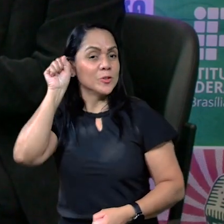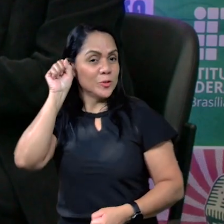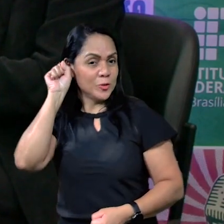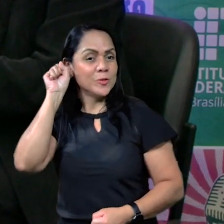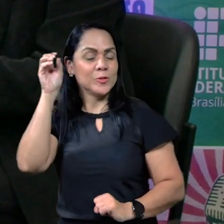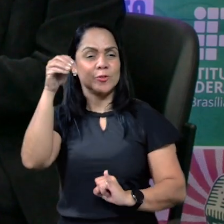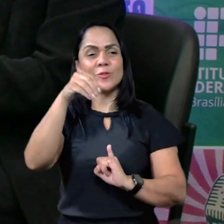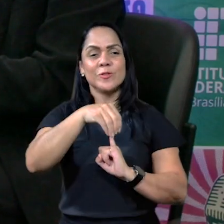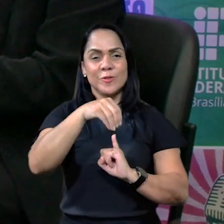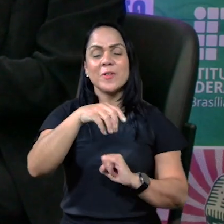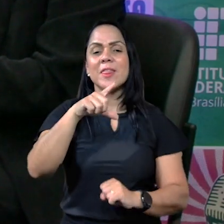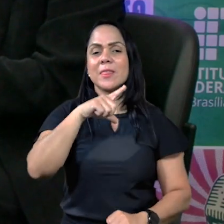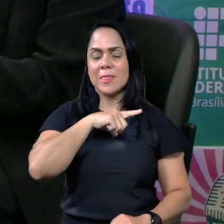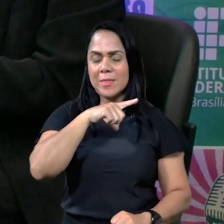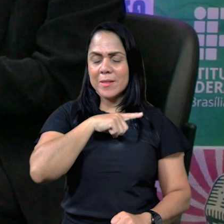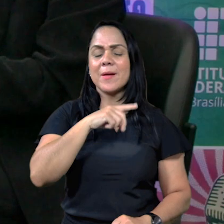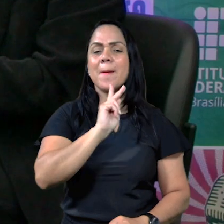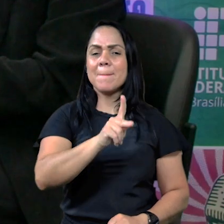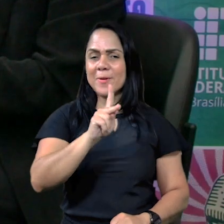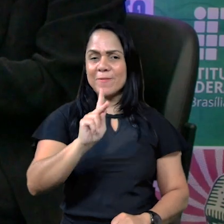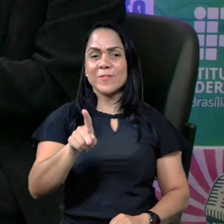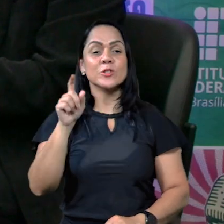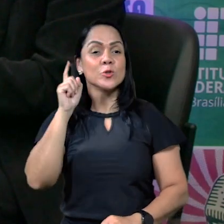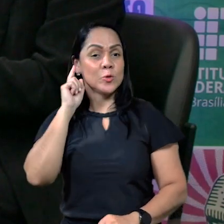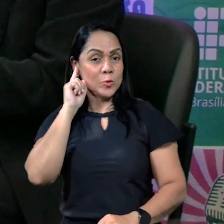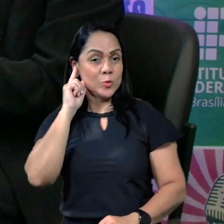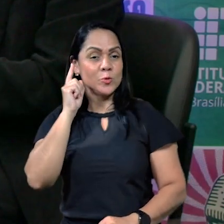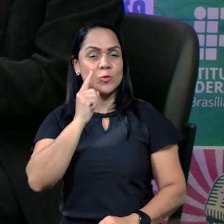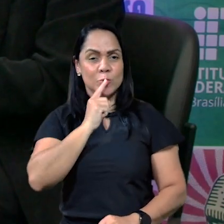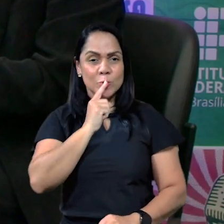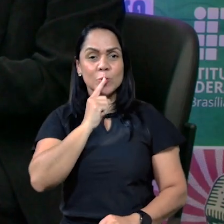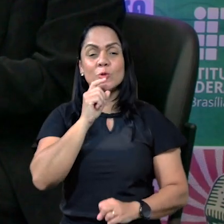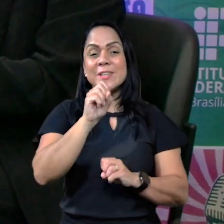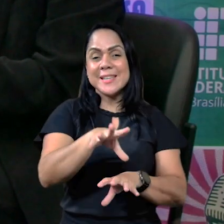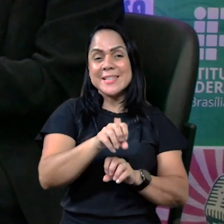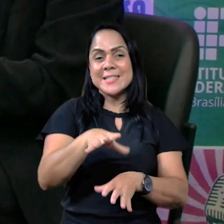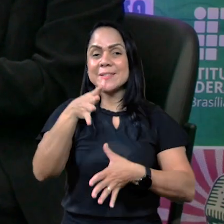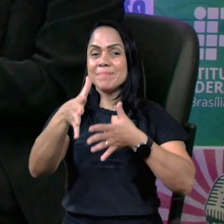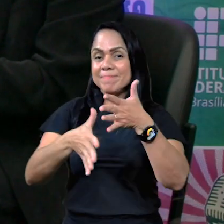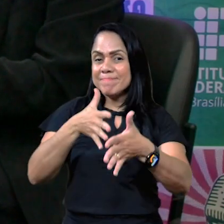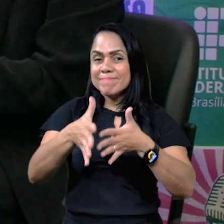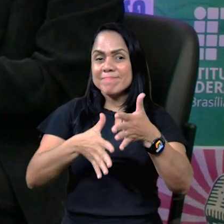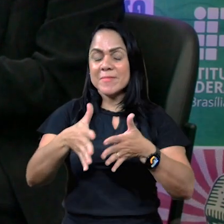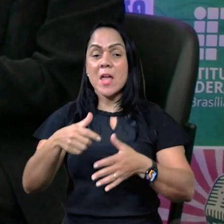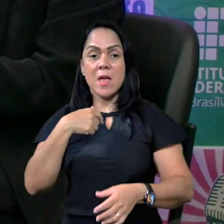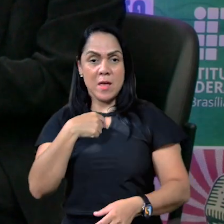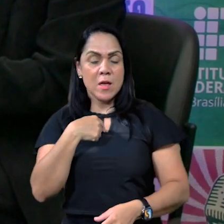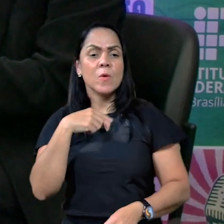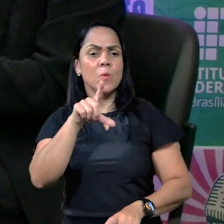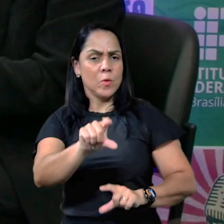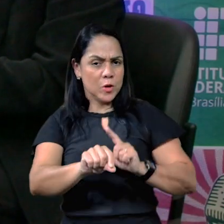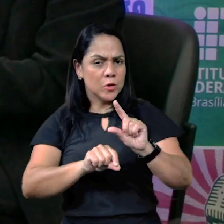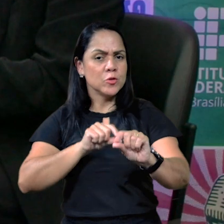no IFB tem professores surdos que ensinam a língua de sinais. Eu tenho preferência, assim, isso é preferência